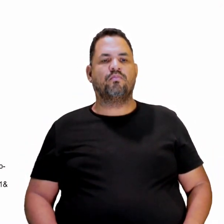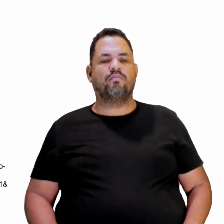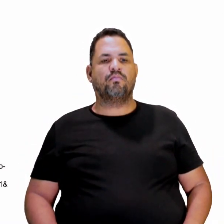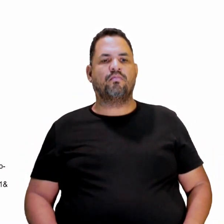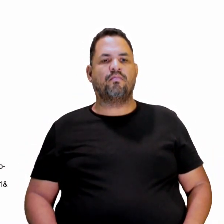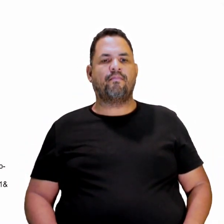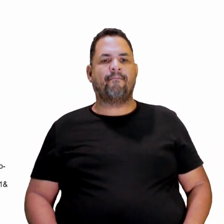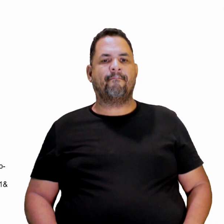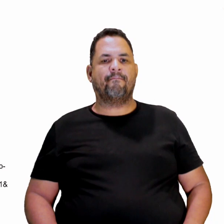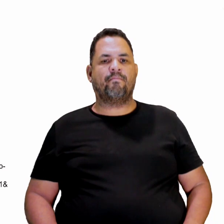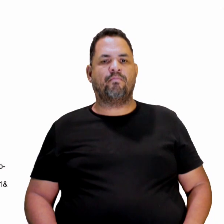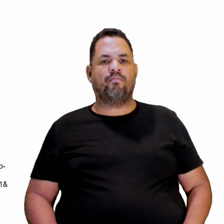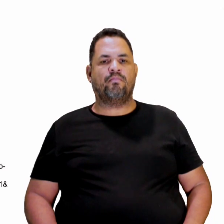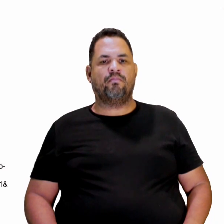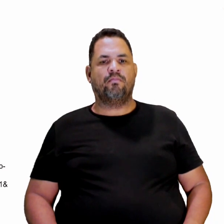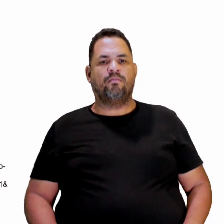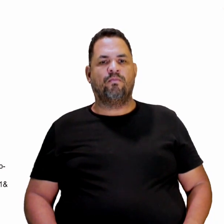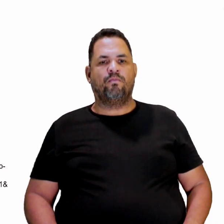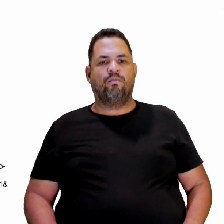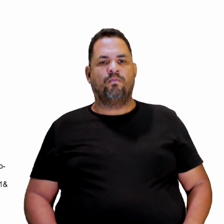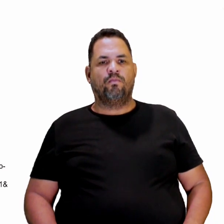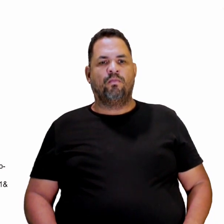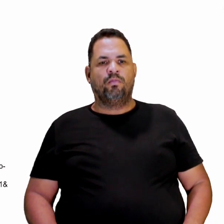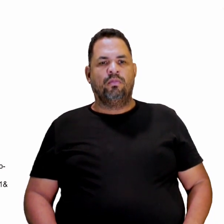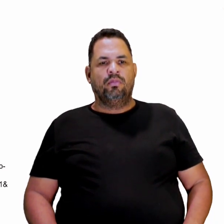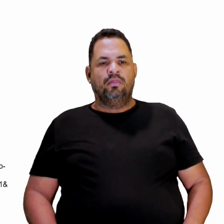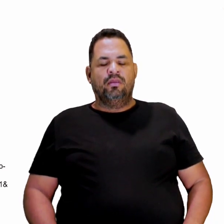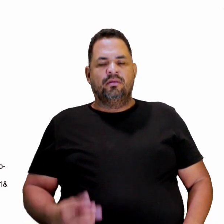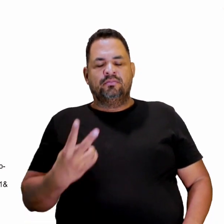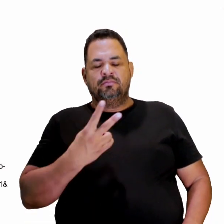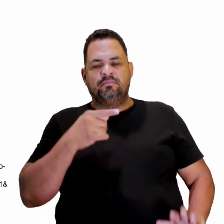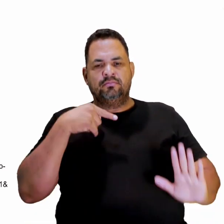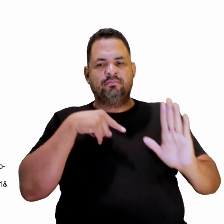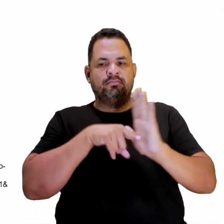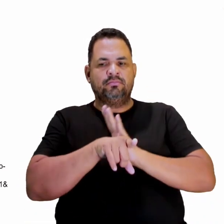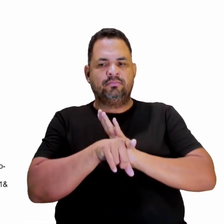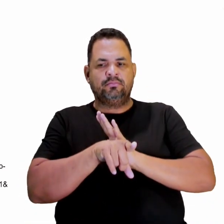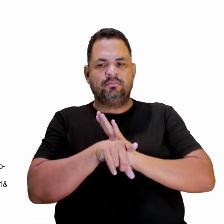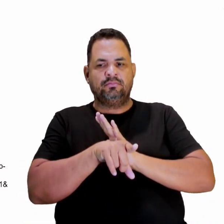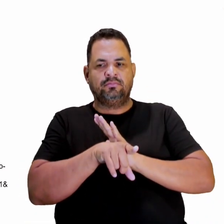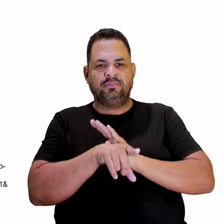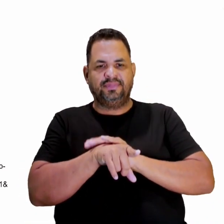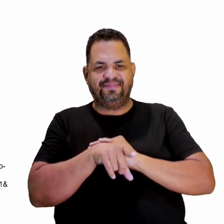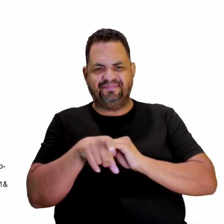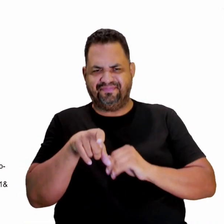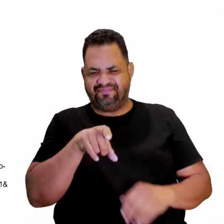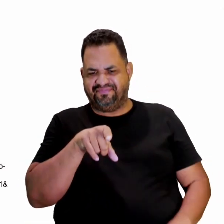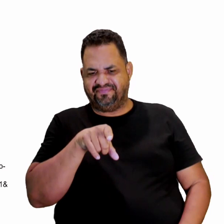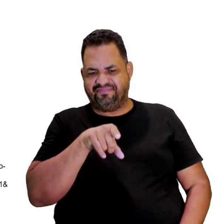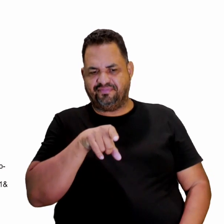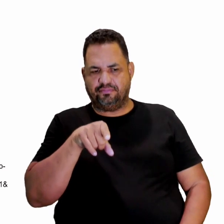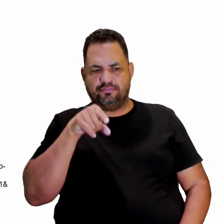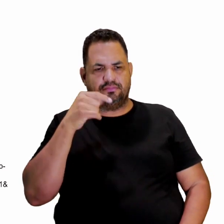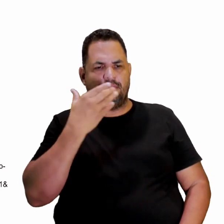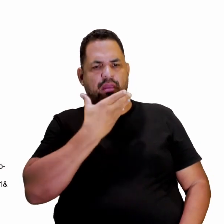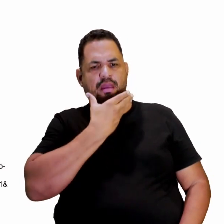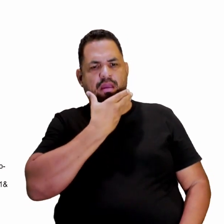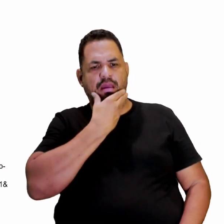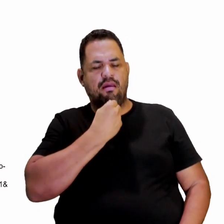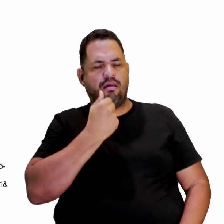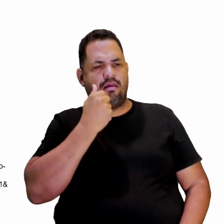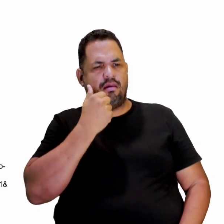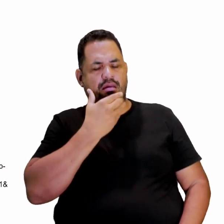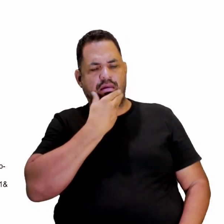lie? Will he tell me the truth? São duas perguntas que dizem o seguinte: ele mentirá? Ele